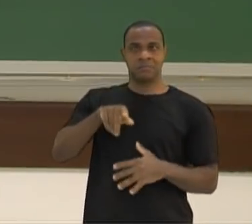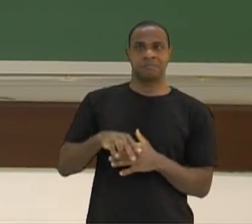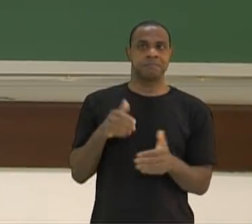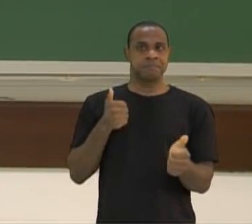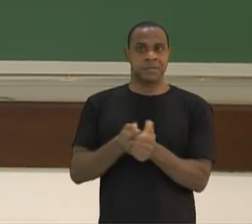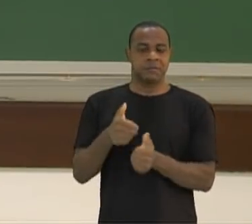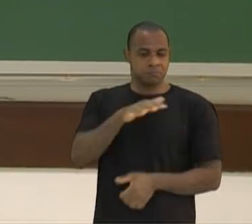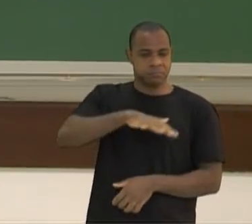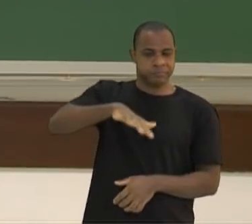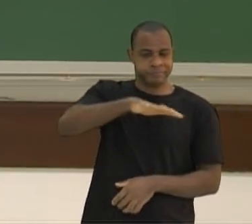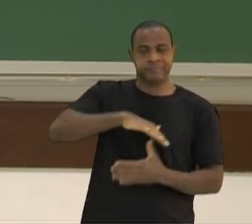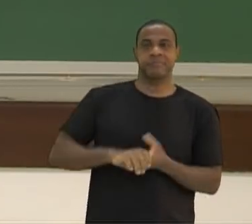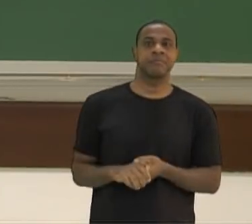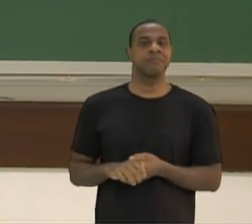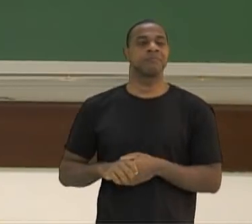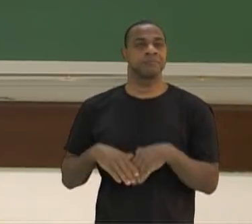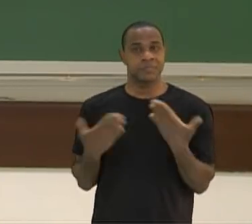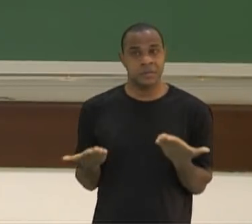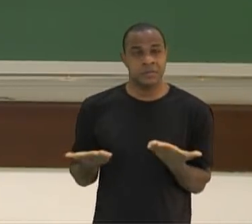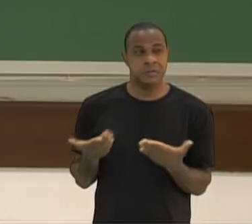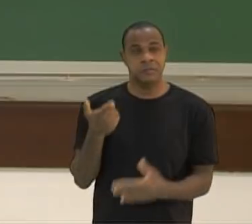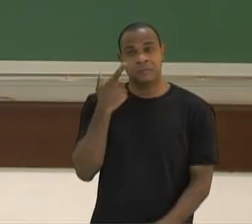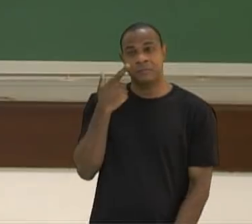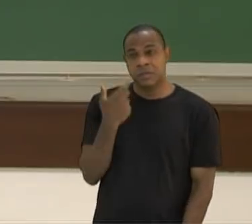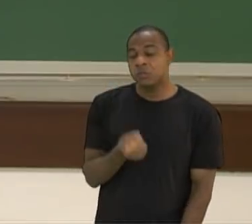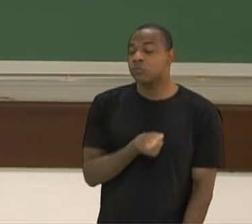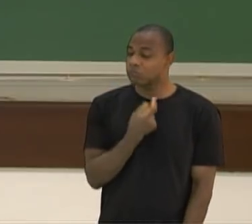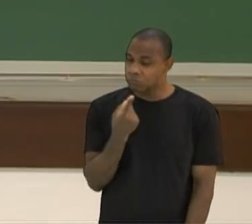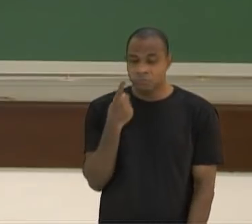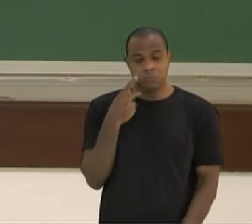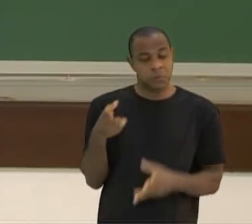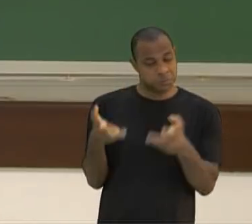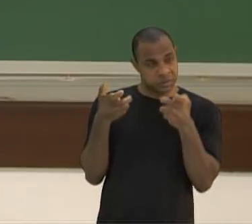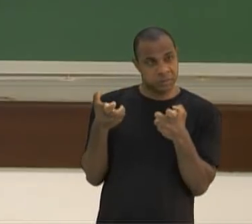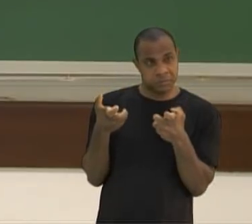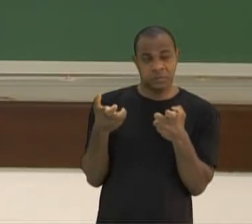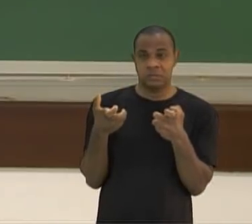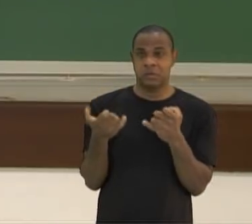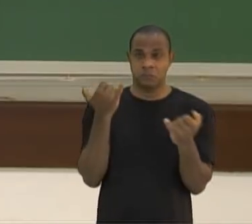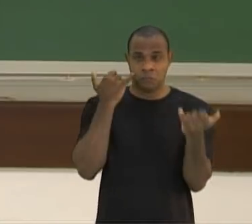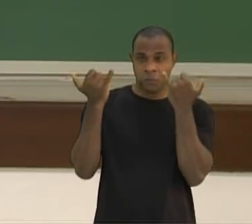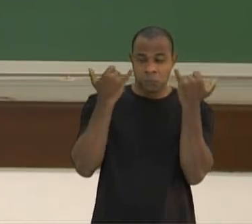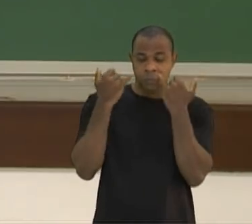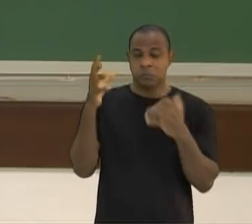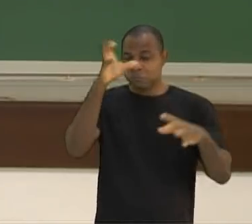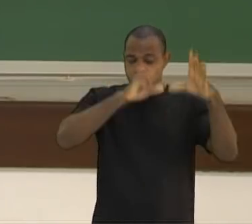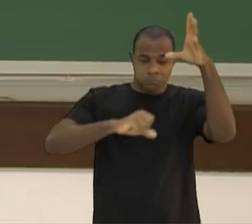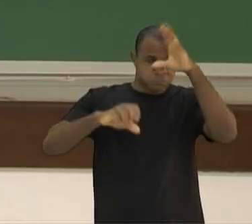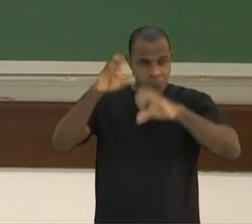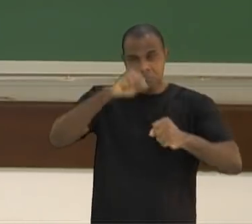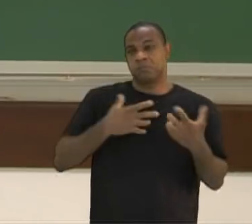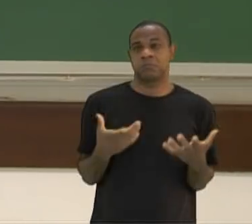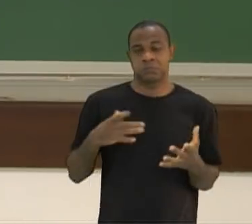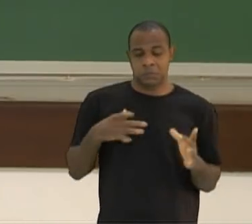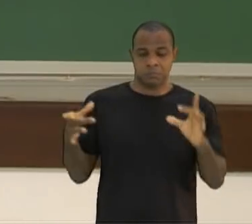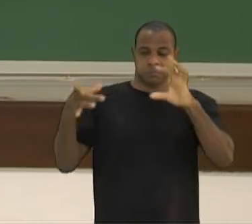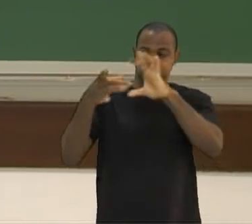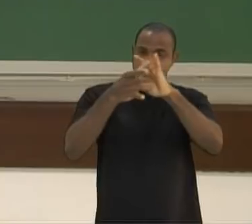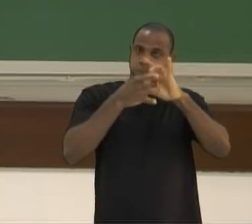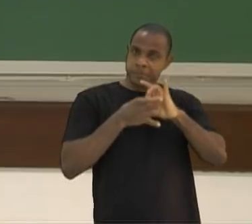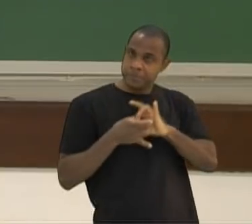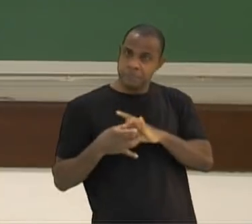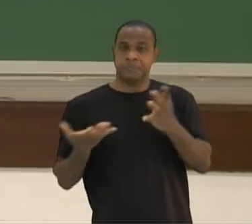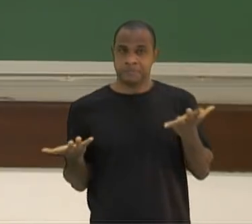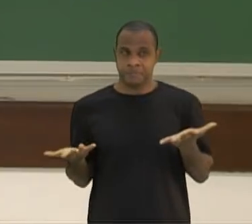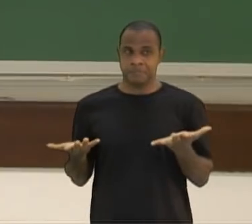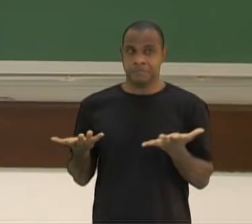áreas mais industrializadas. Então vejam quanto um conteúdo, uma informação que a gente aprendeu está relacionada a outra. É o que a